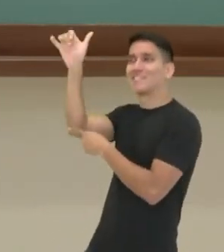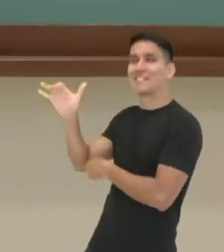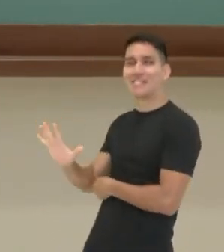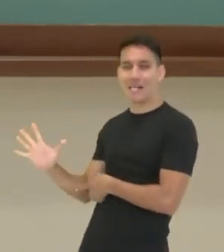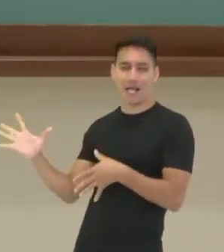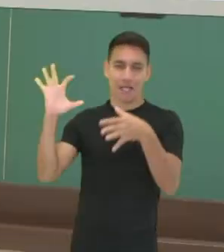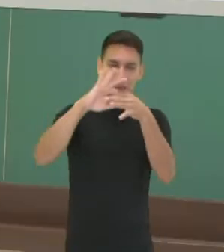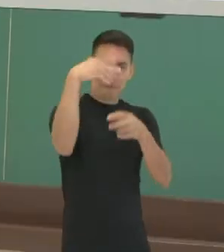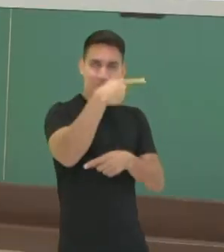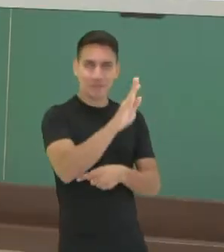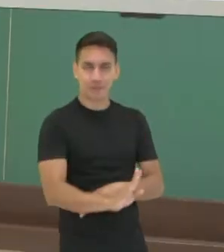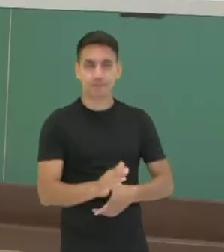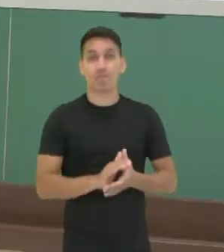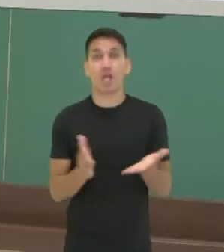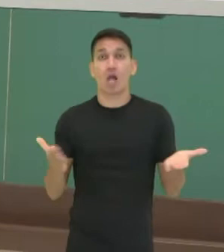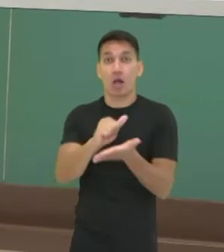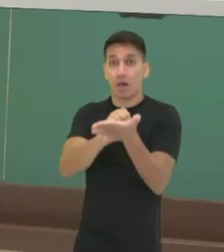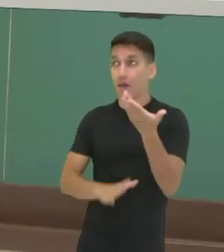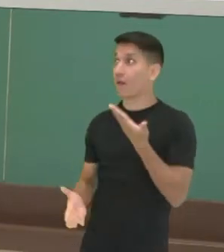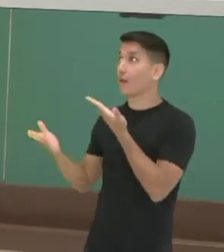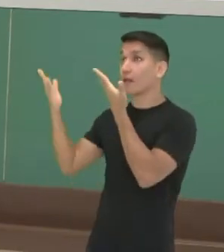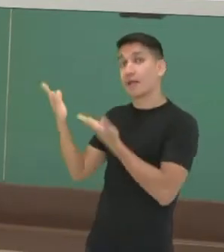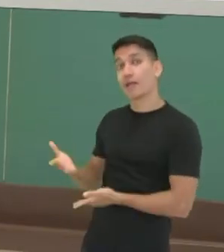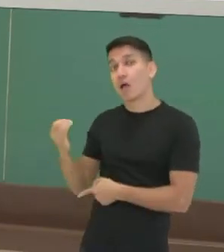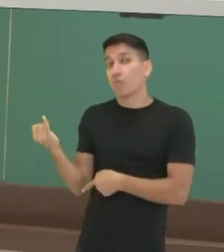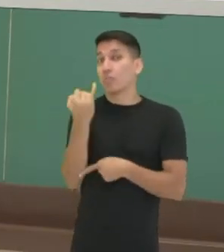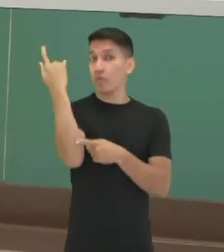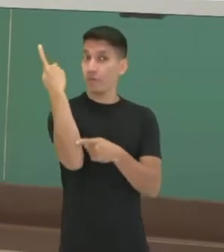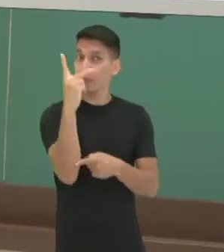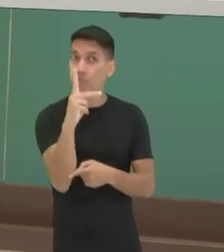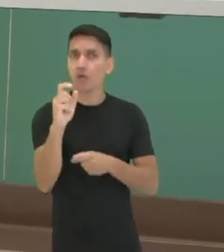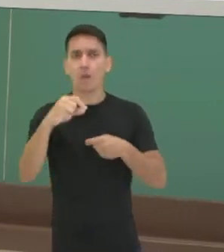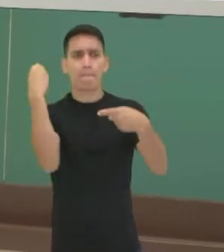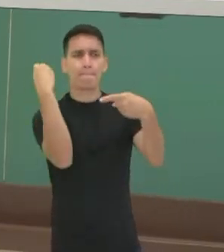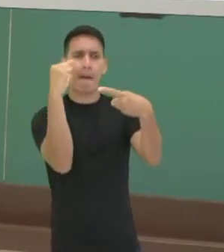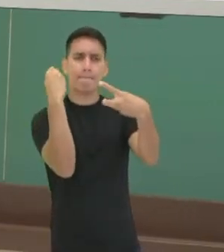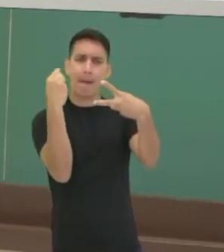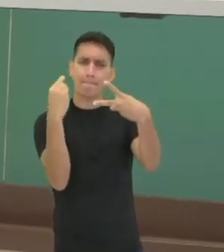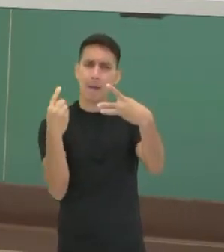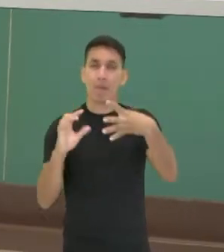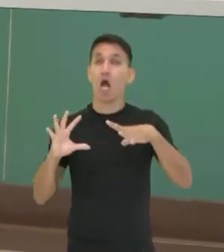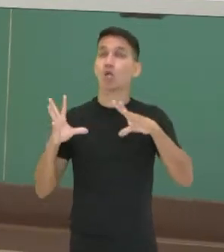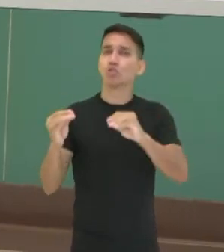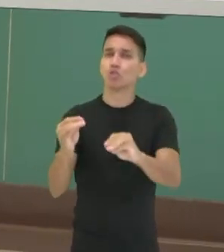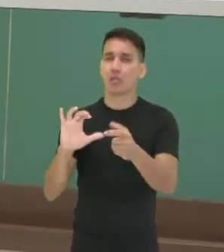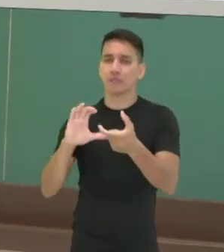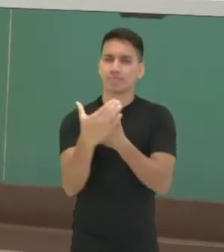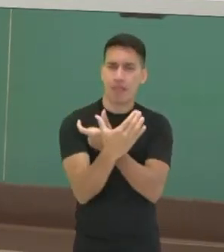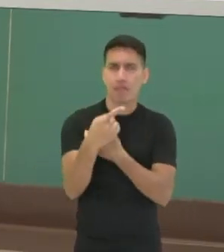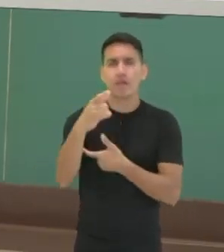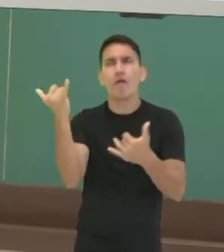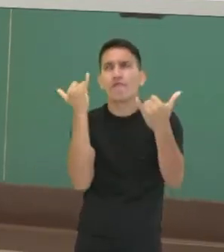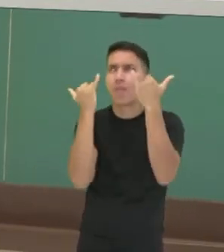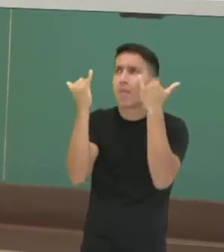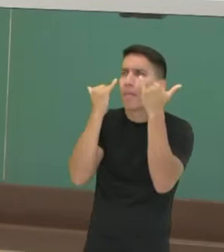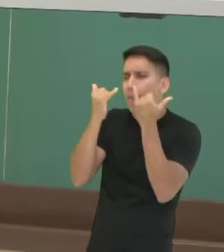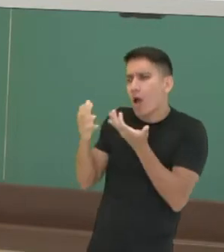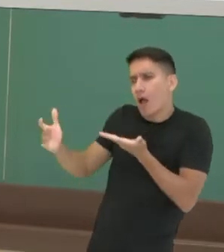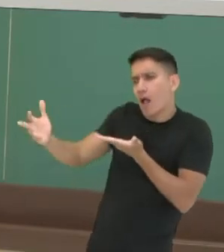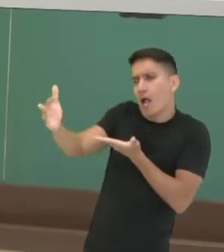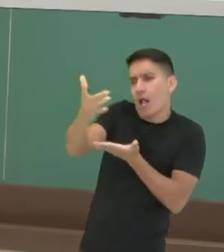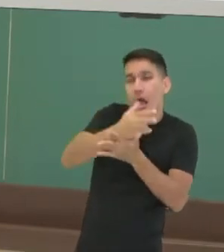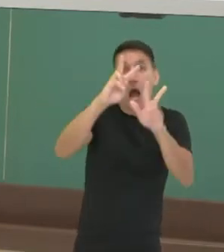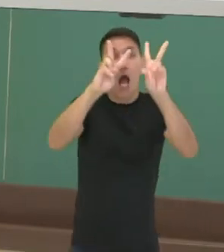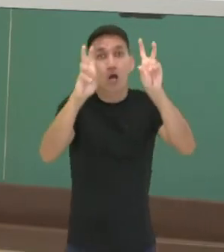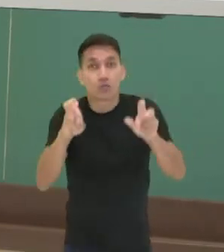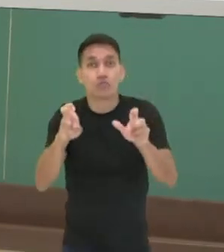nesta atividade, o importante é você elencar primeiro todas as palavras, as informações que você tem sobre a África